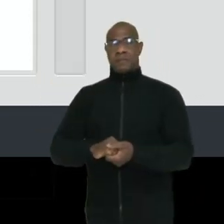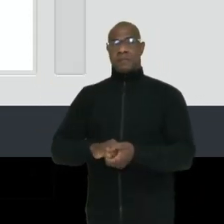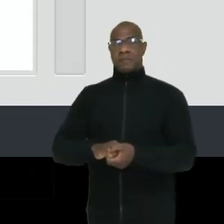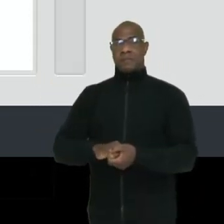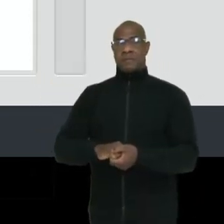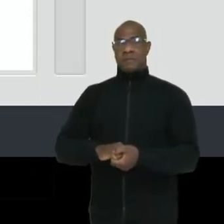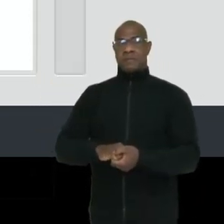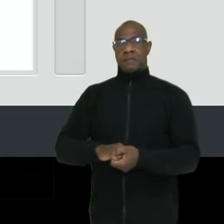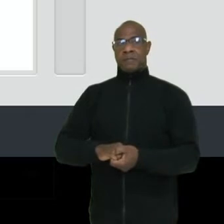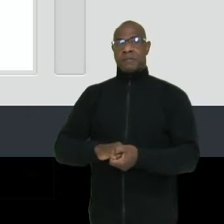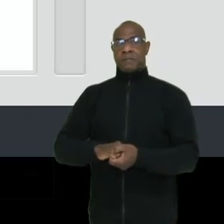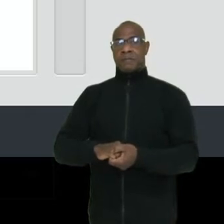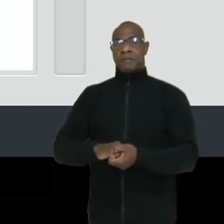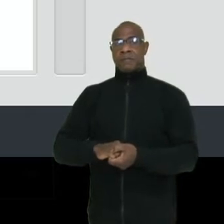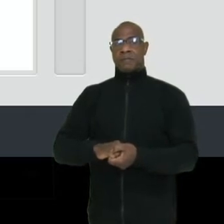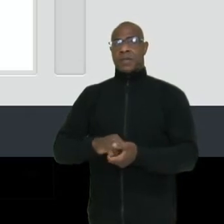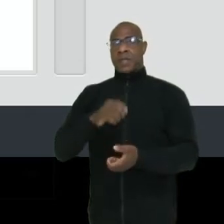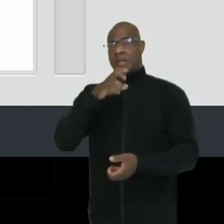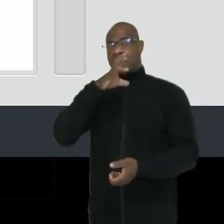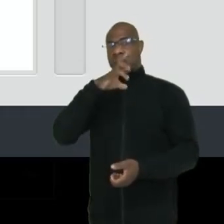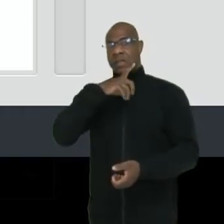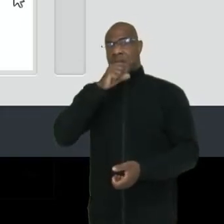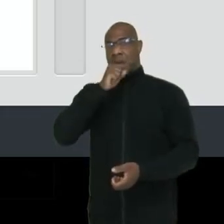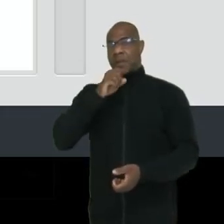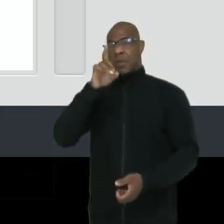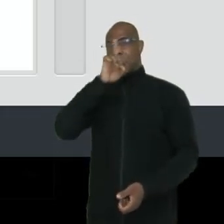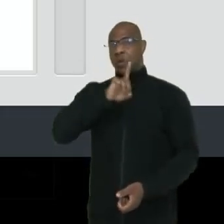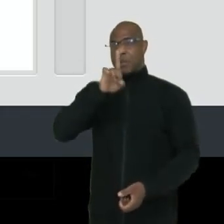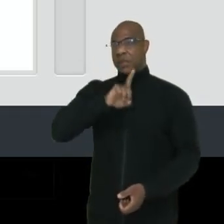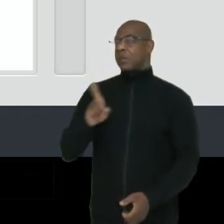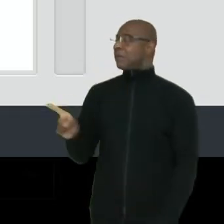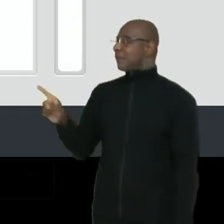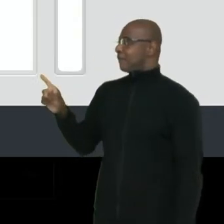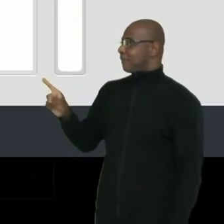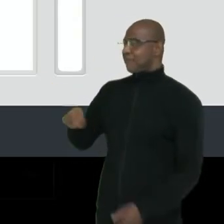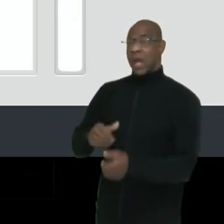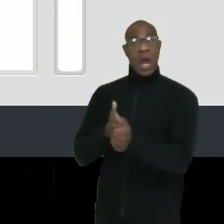Sunday. Então, sábado e domingo.